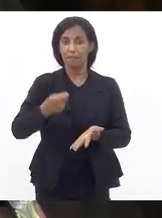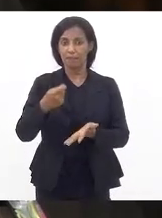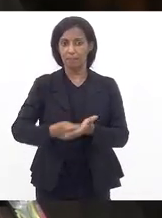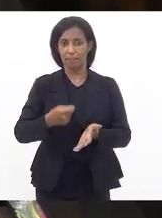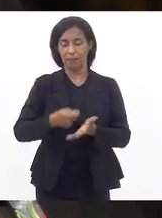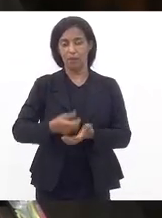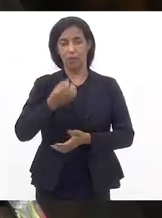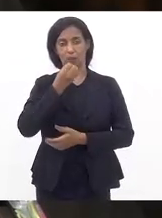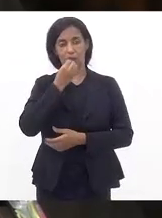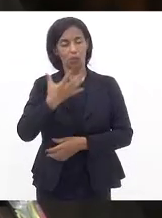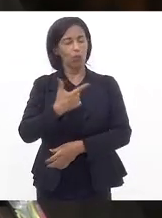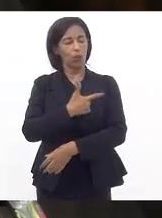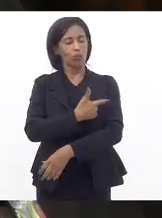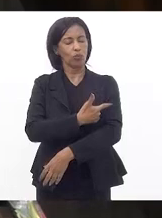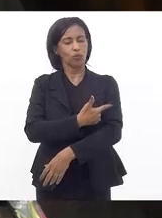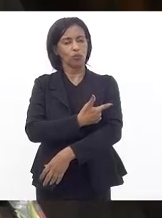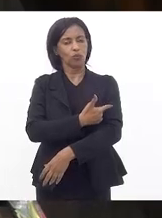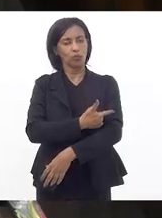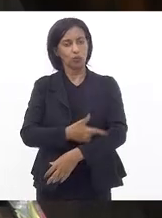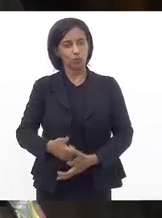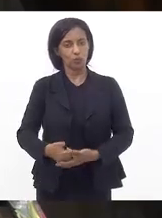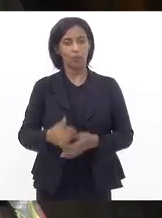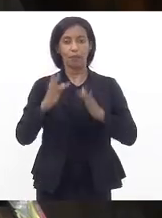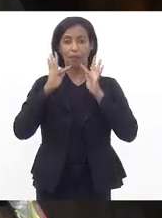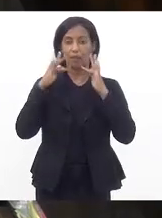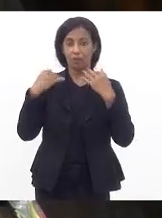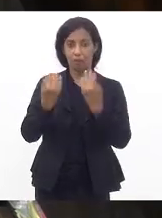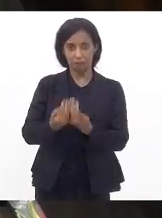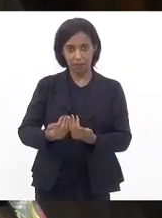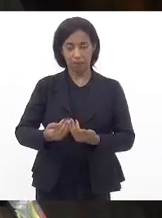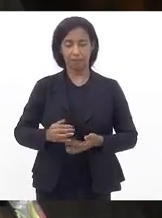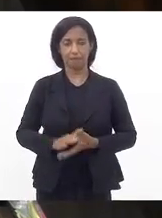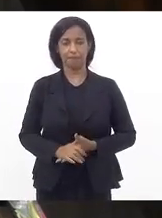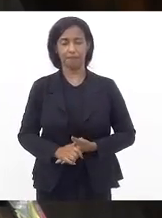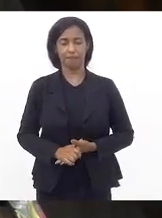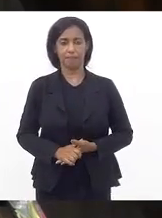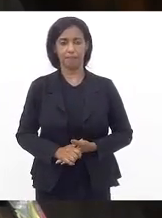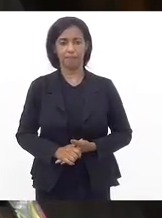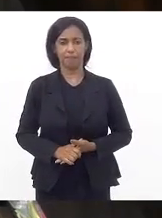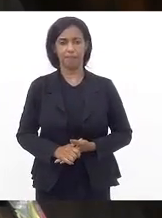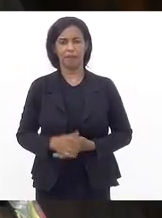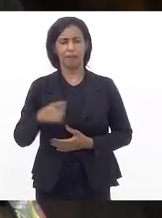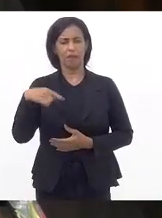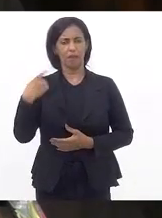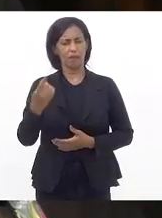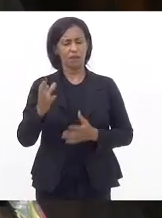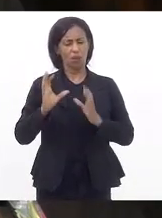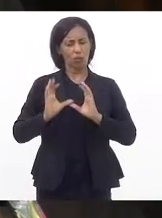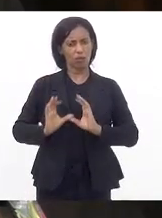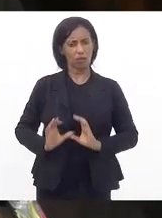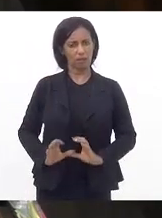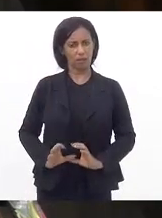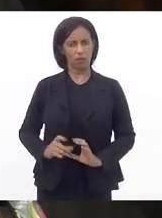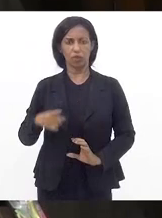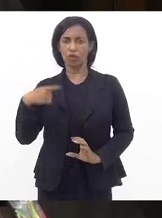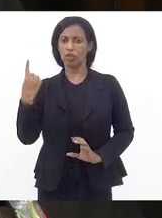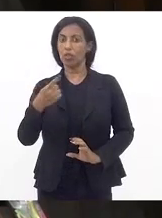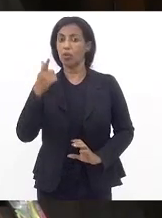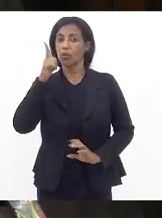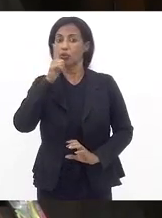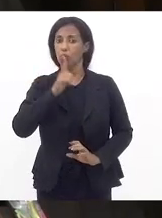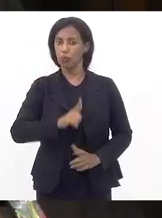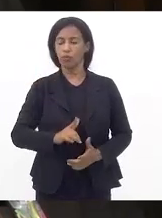pelos bons costumes brigam pela família a questão conservadores que nós